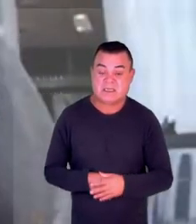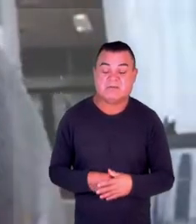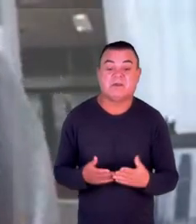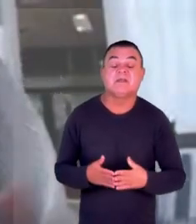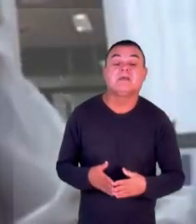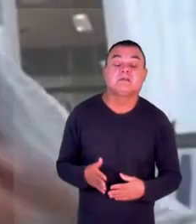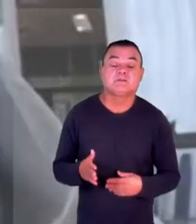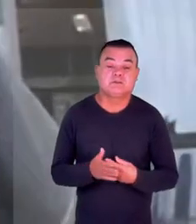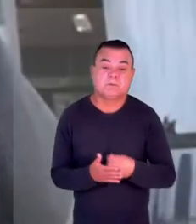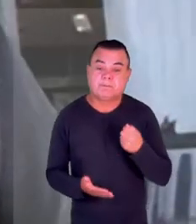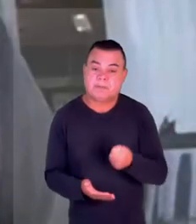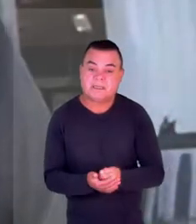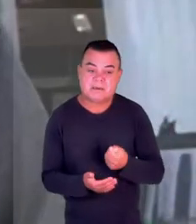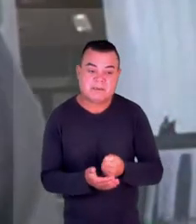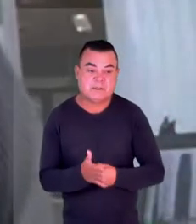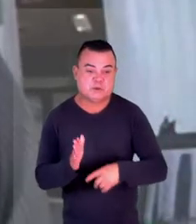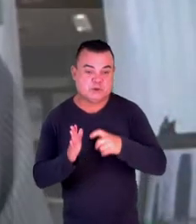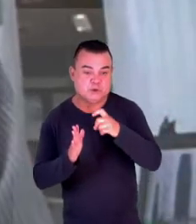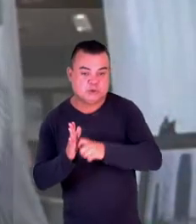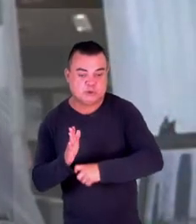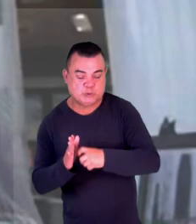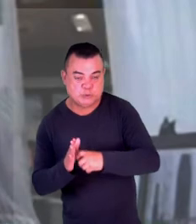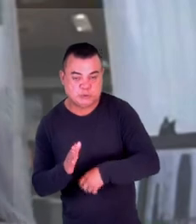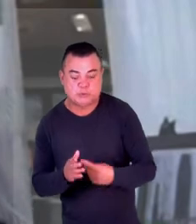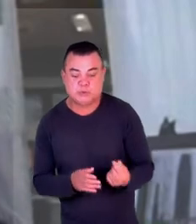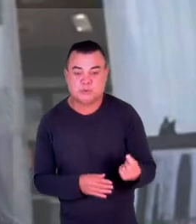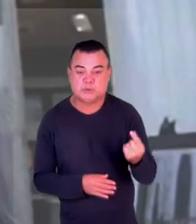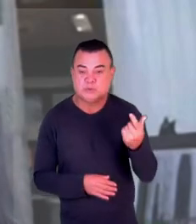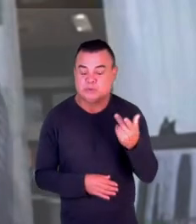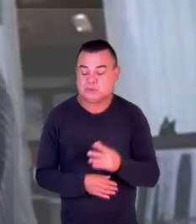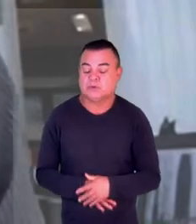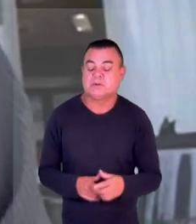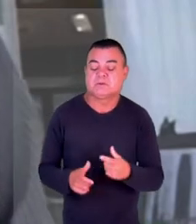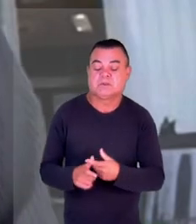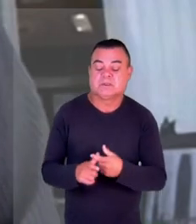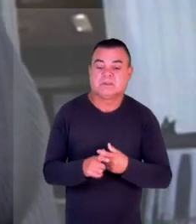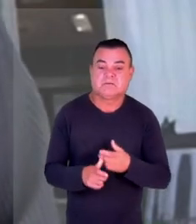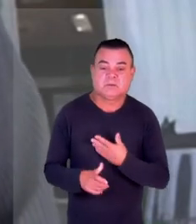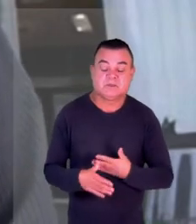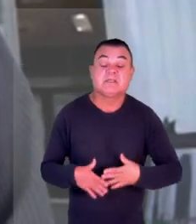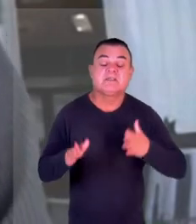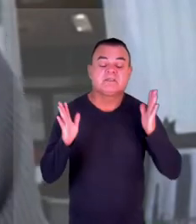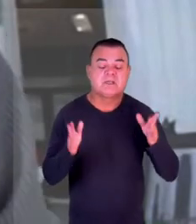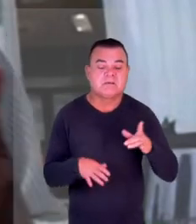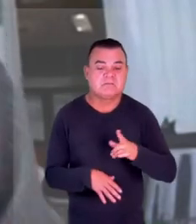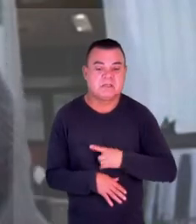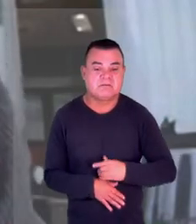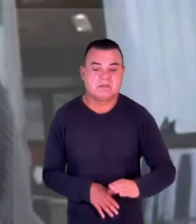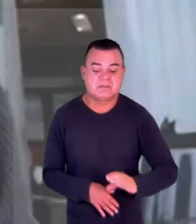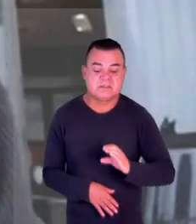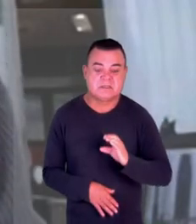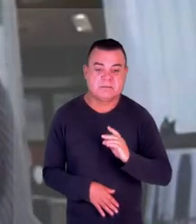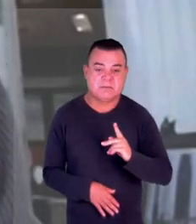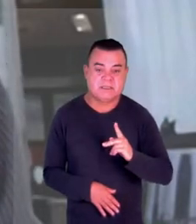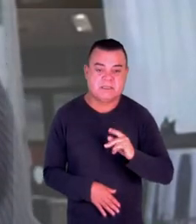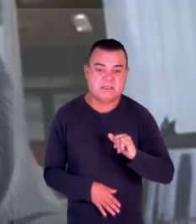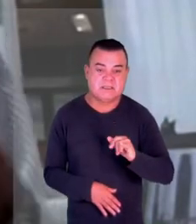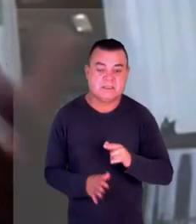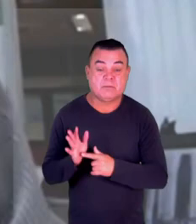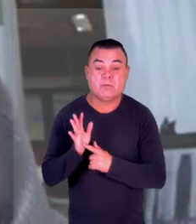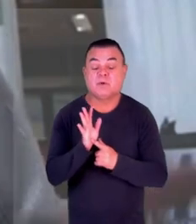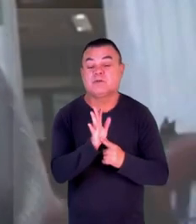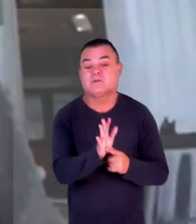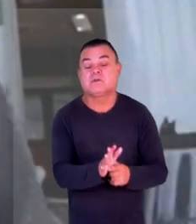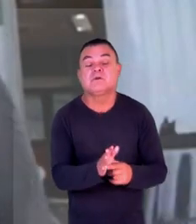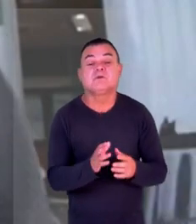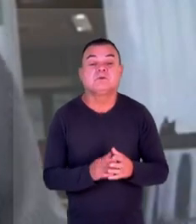juros que é o que acontece com a dívida pública já houve uma uma CPI que indicou né A A